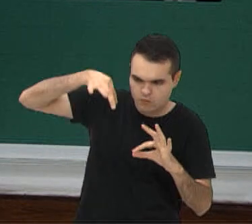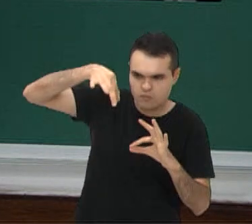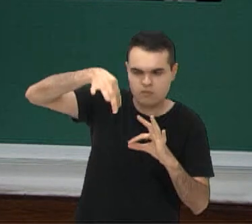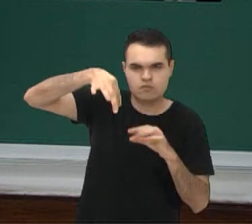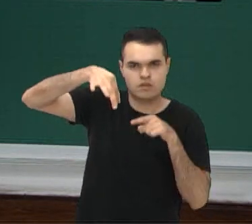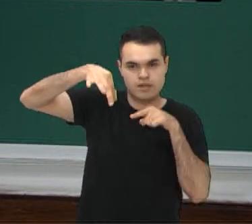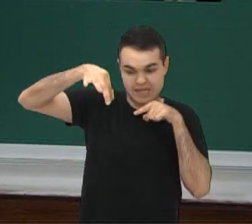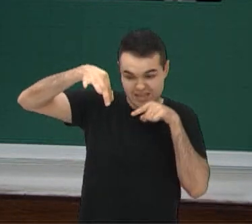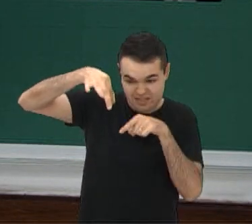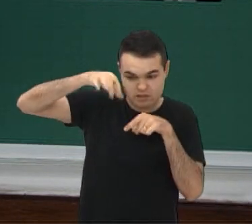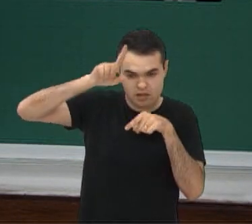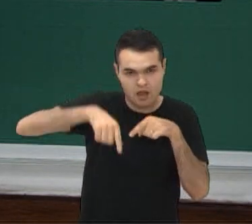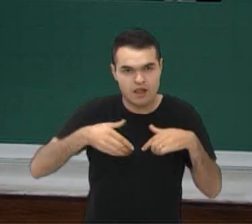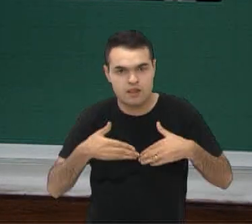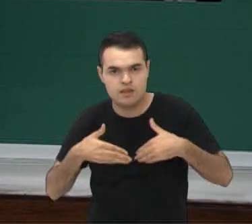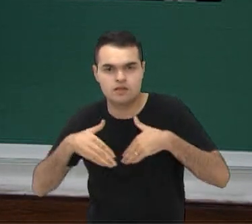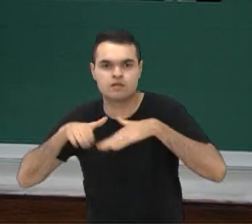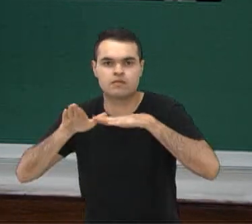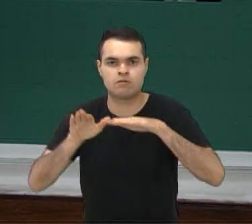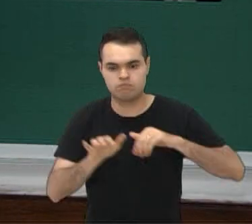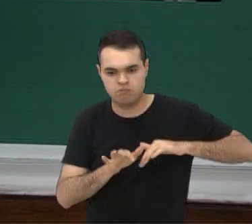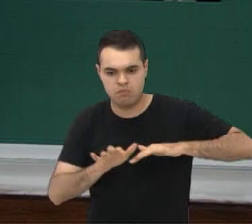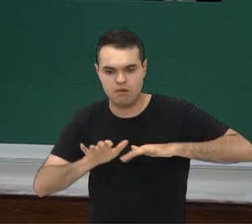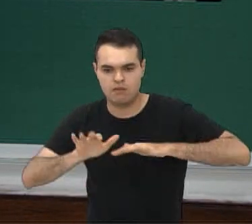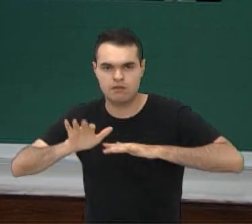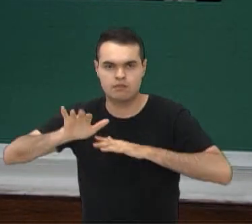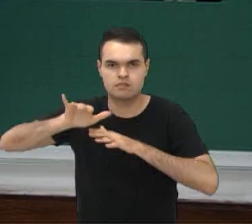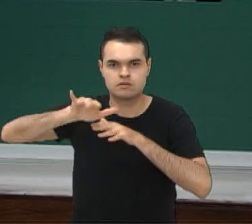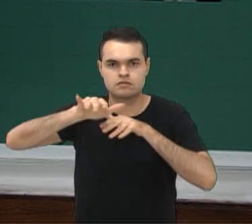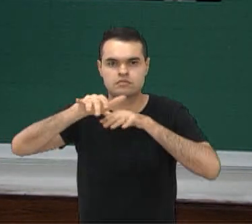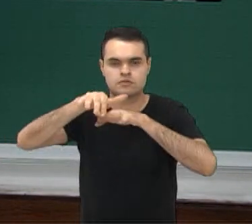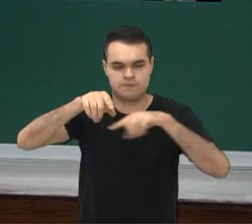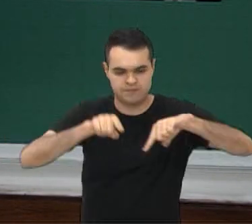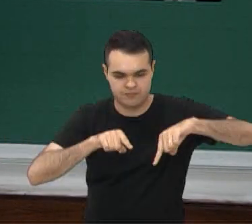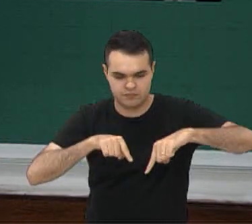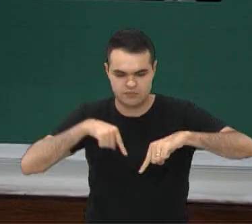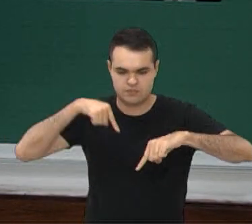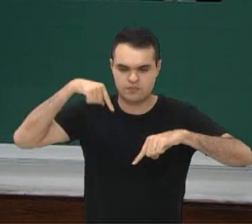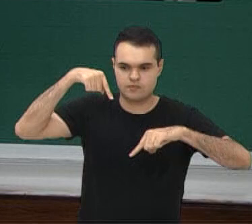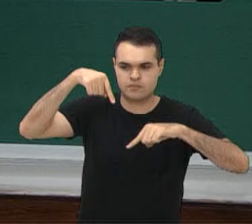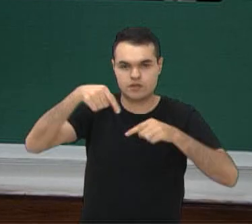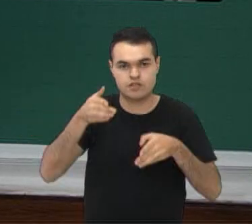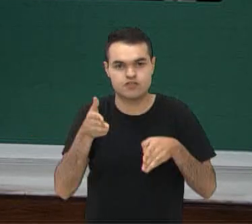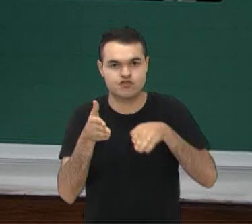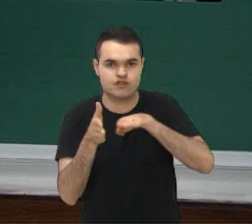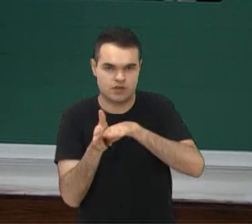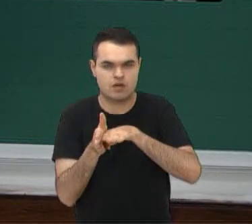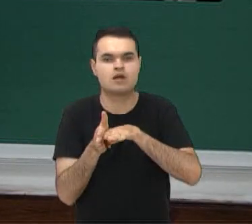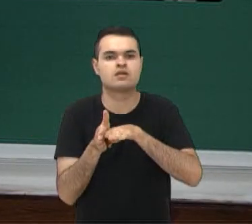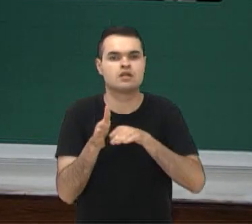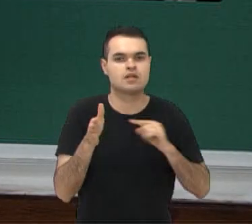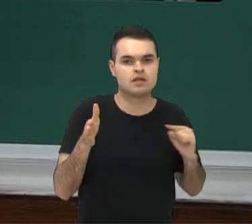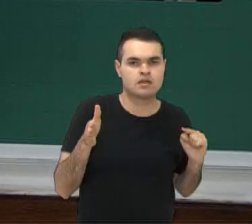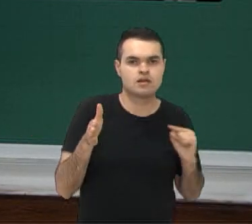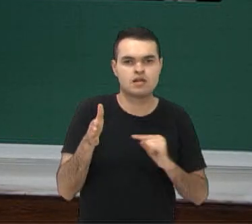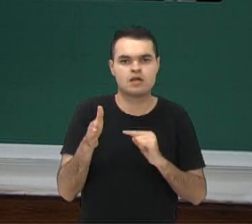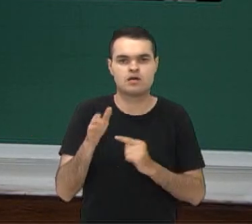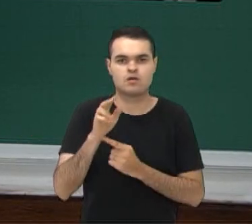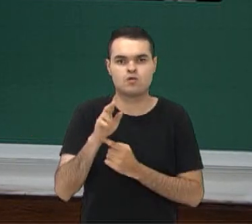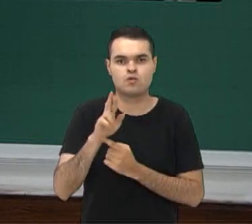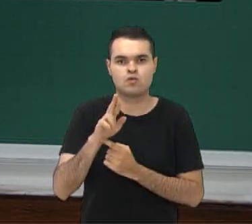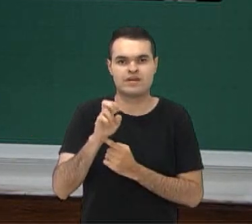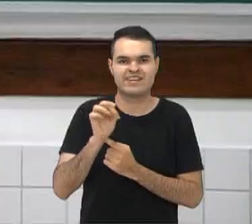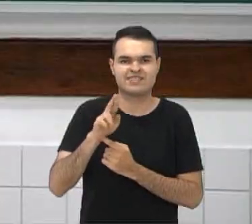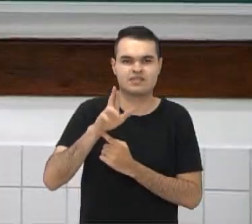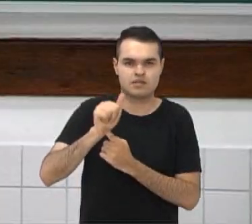que é ele que vai conduzir os espermatozoides, o canal deferente, até a sua chegada lá na uretra.